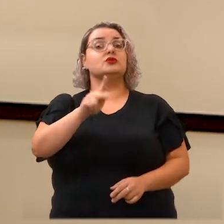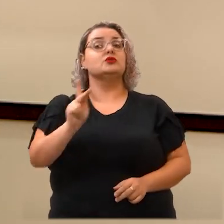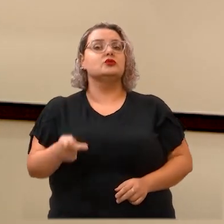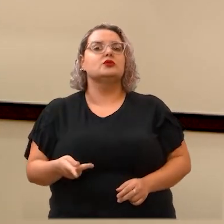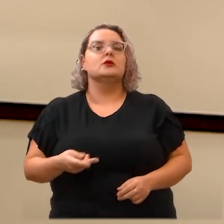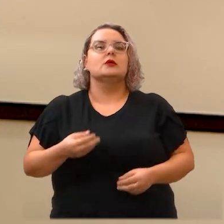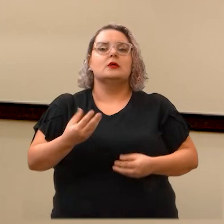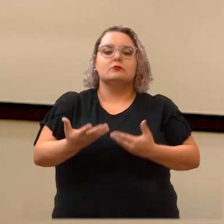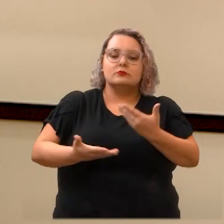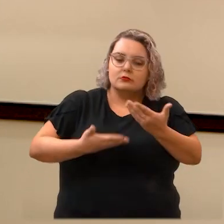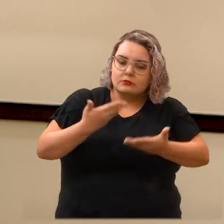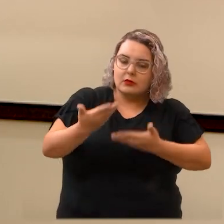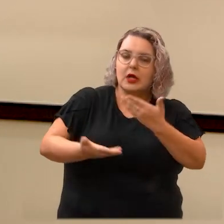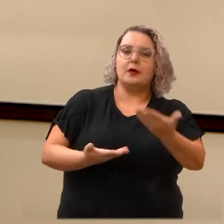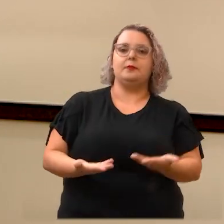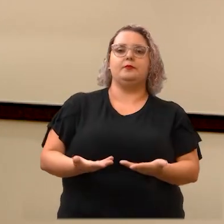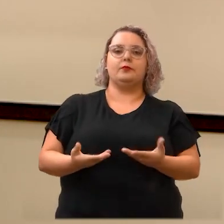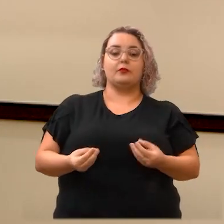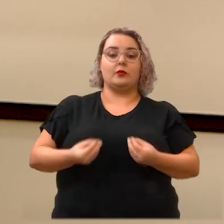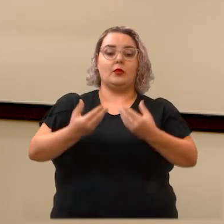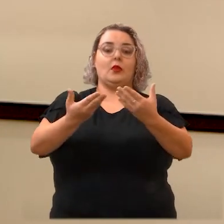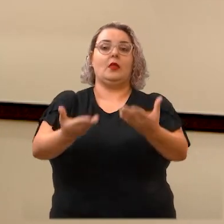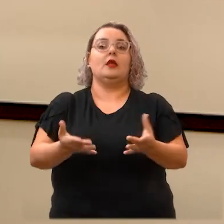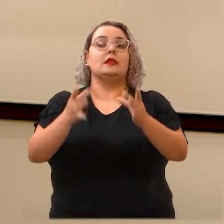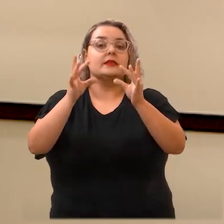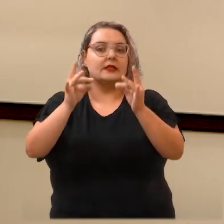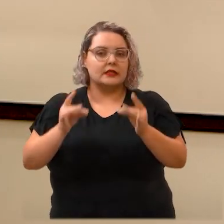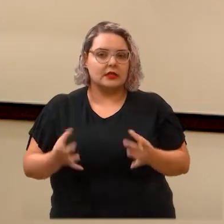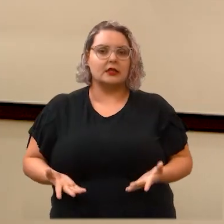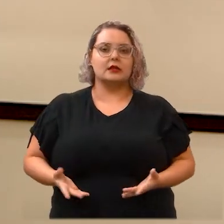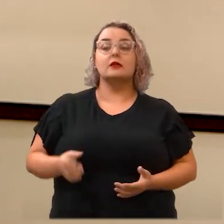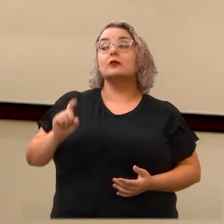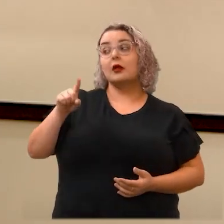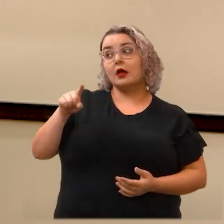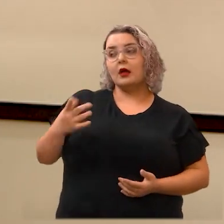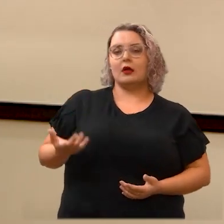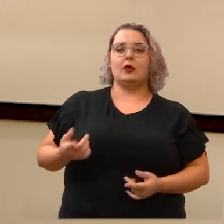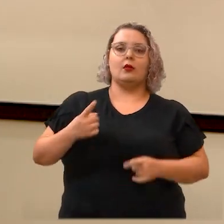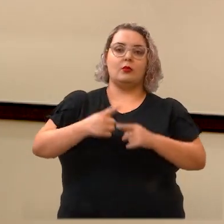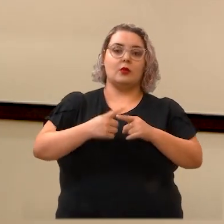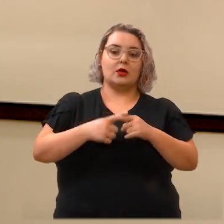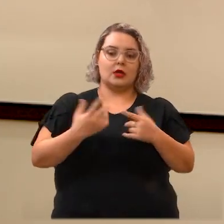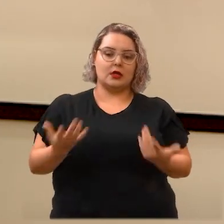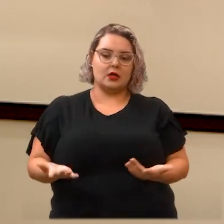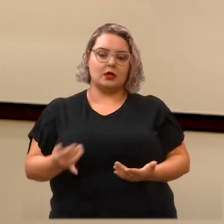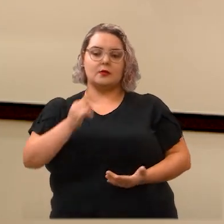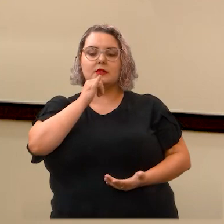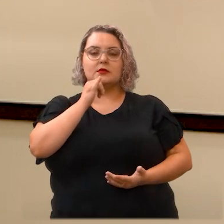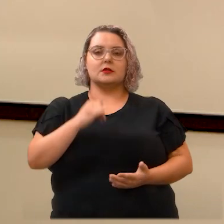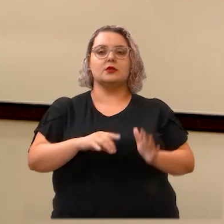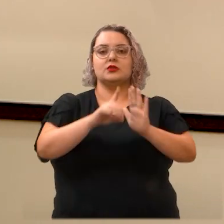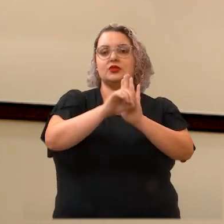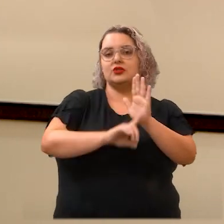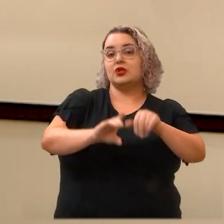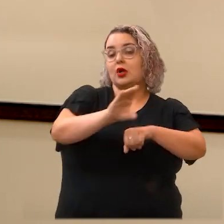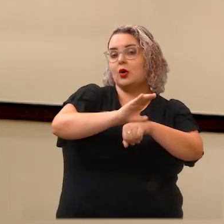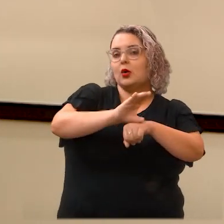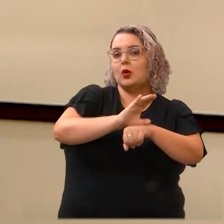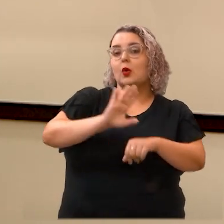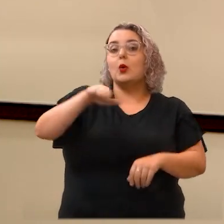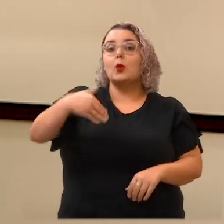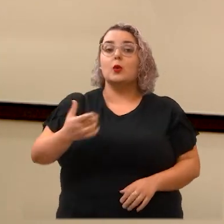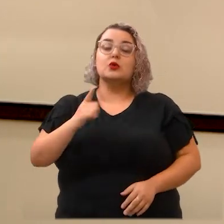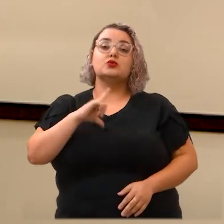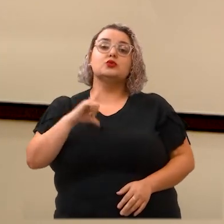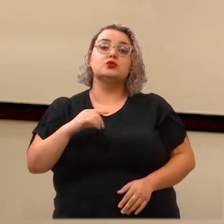os professores mastigam esse assunto entrega já mais porque senão se você compra a pessoa por exemplo direito constitucional então